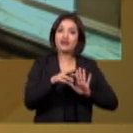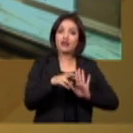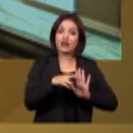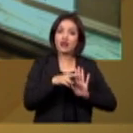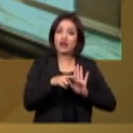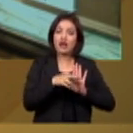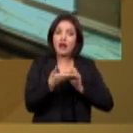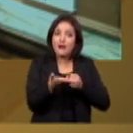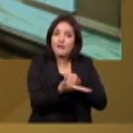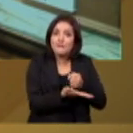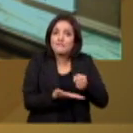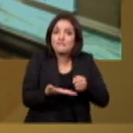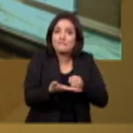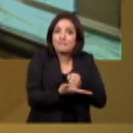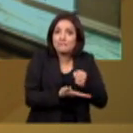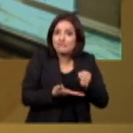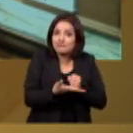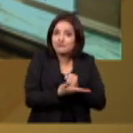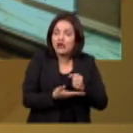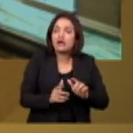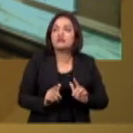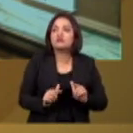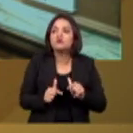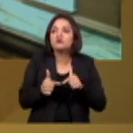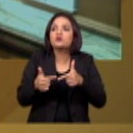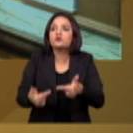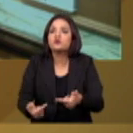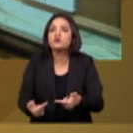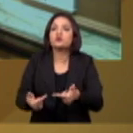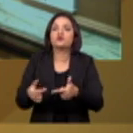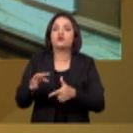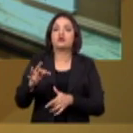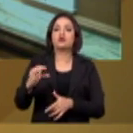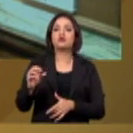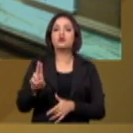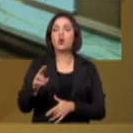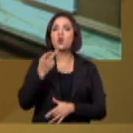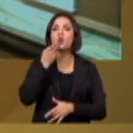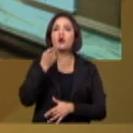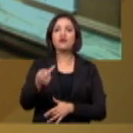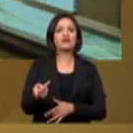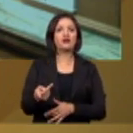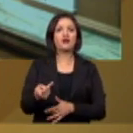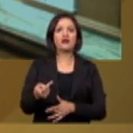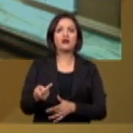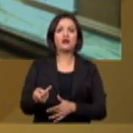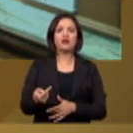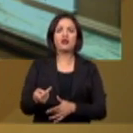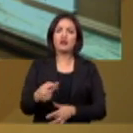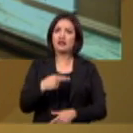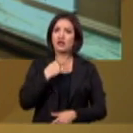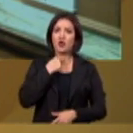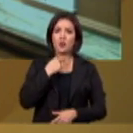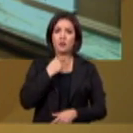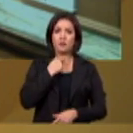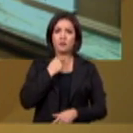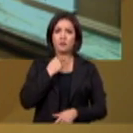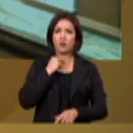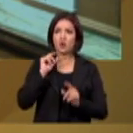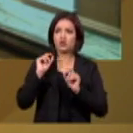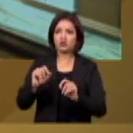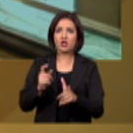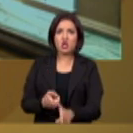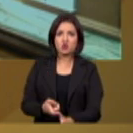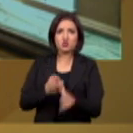região da atuação do tribunal de contas a linha e viabilidade de sustentação de